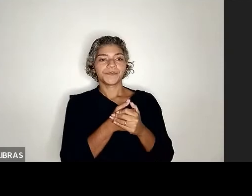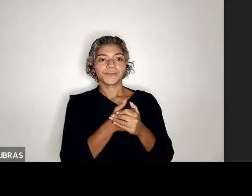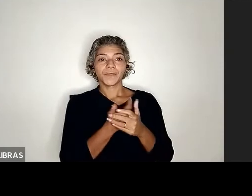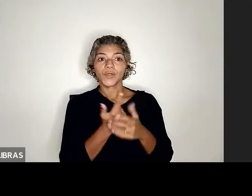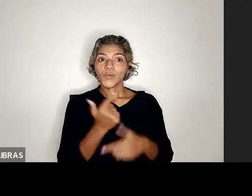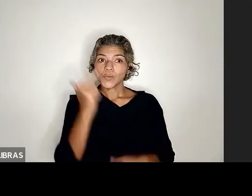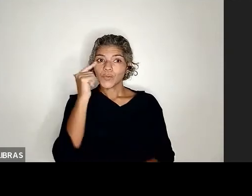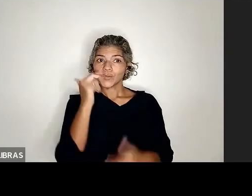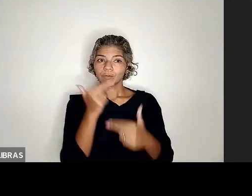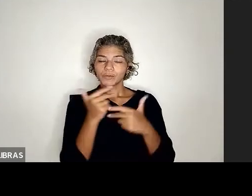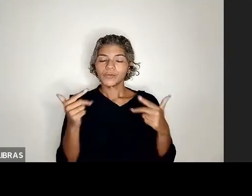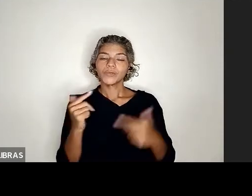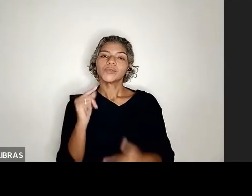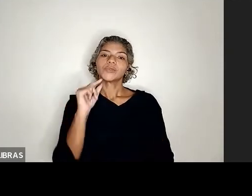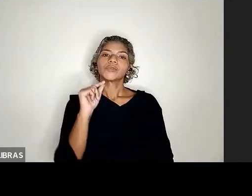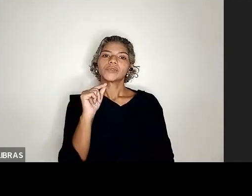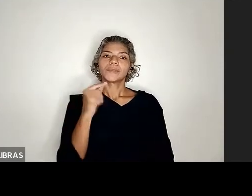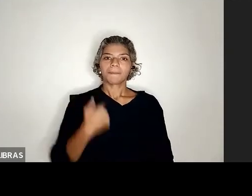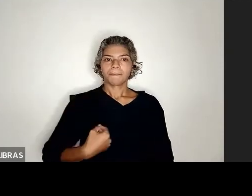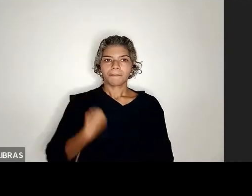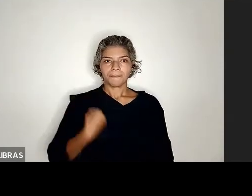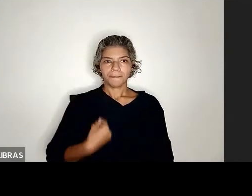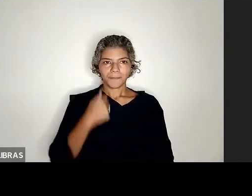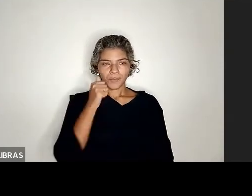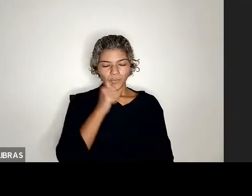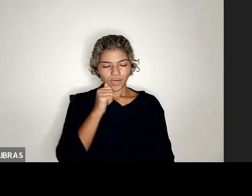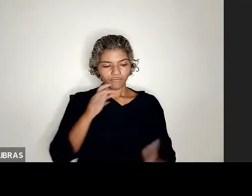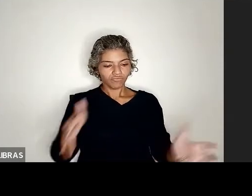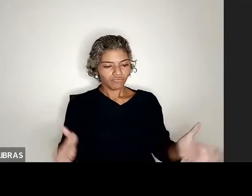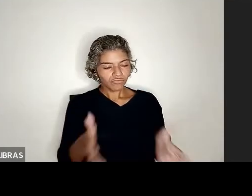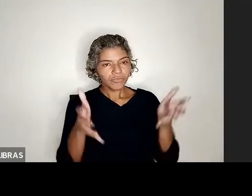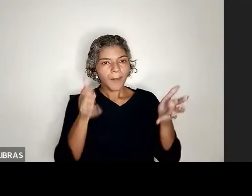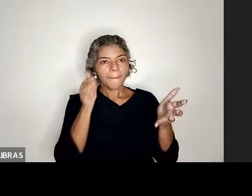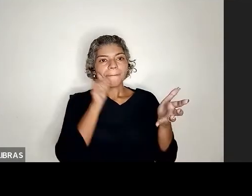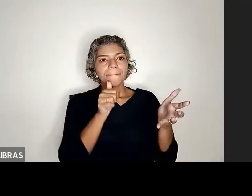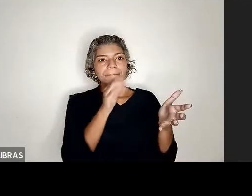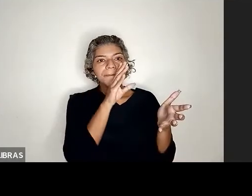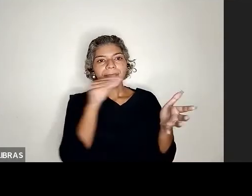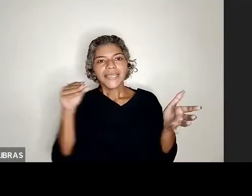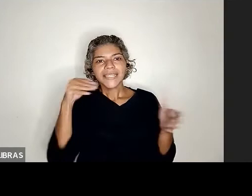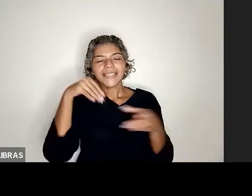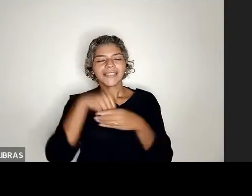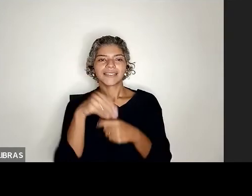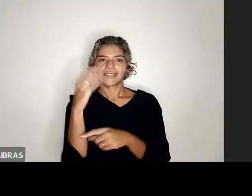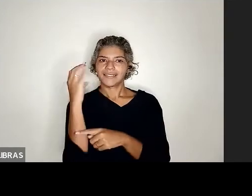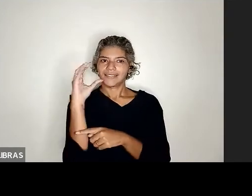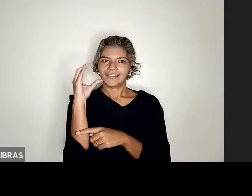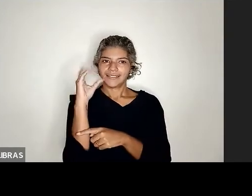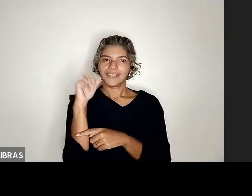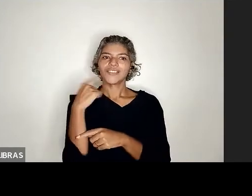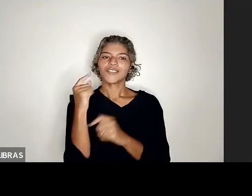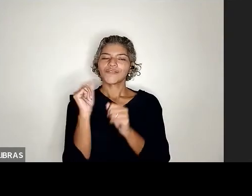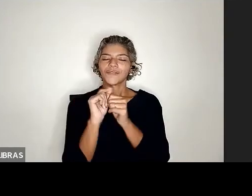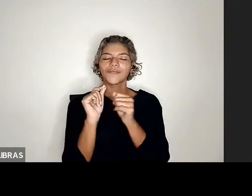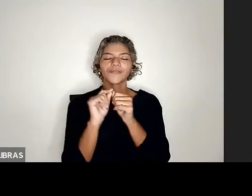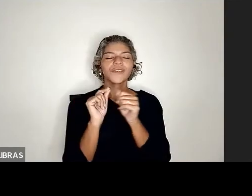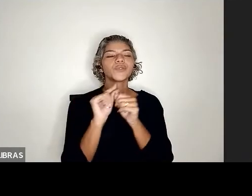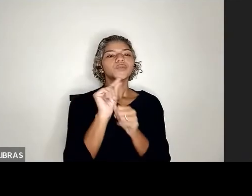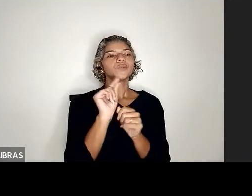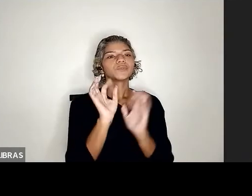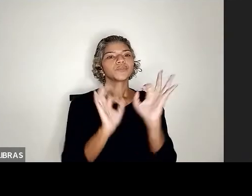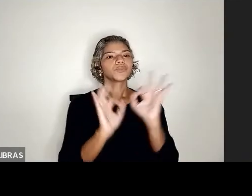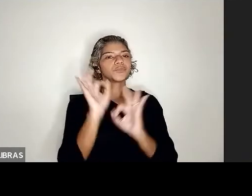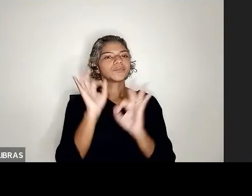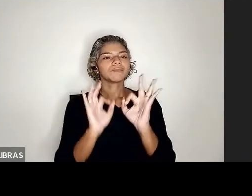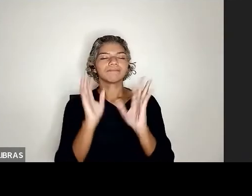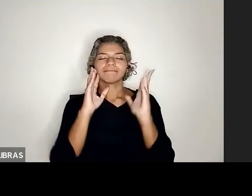nas áreas duras, estímulo às meninas nas ciências. A gente tem um projeto muito bonito com as mulheres de STEAM, temos um grupo muito